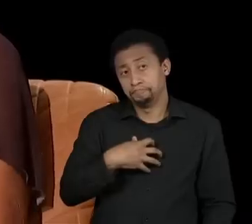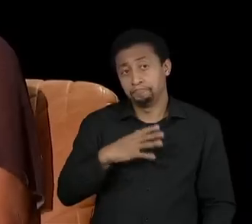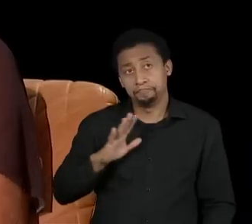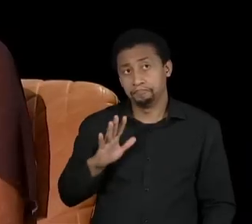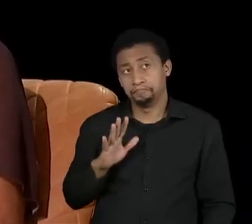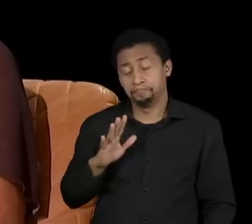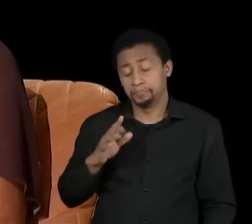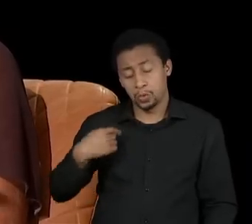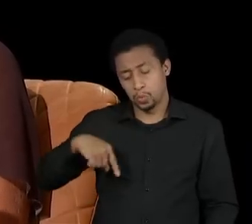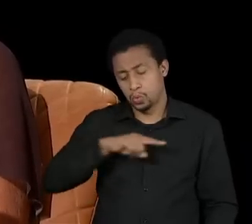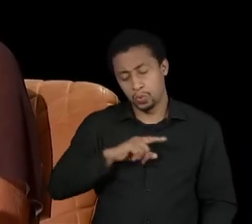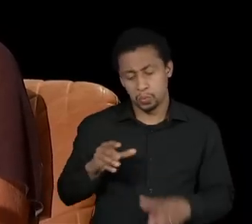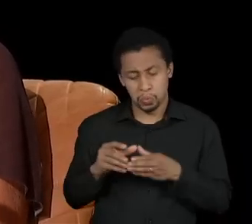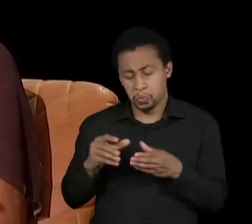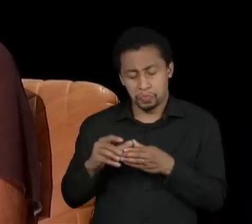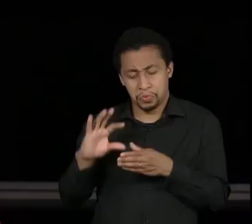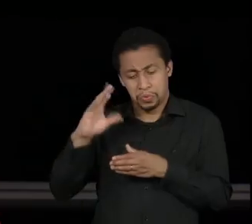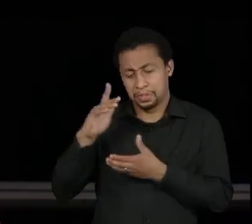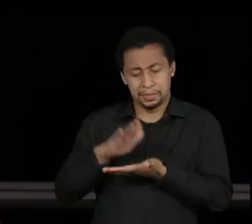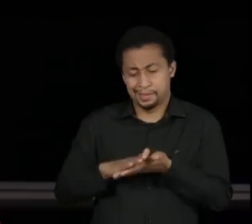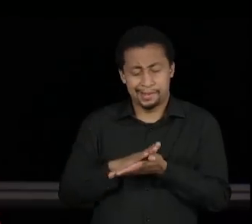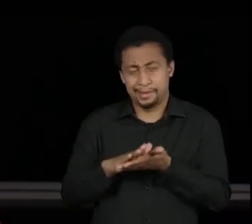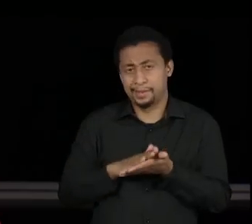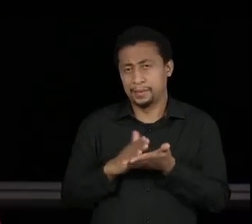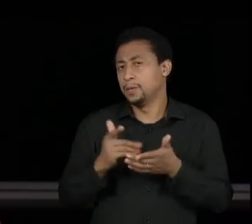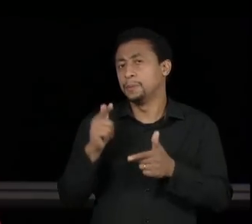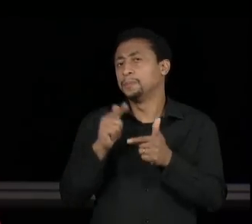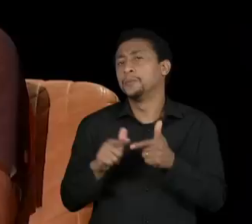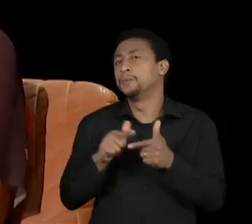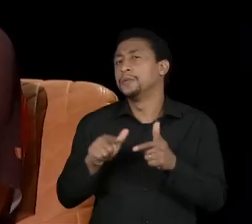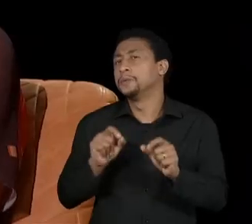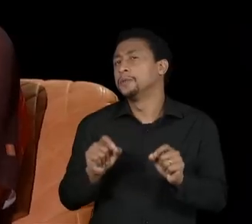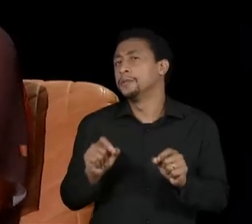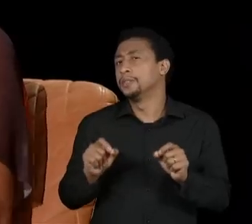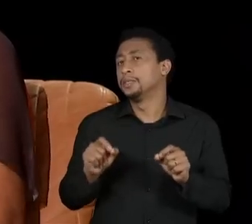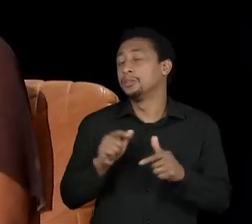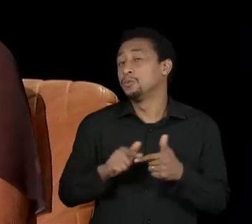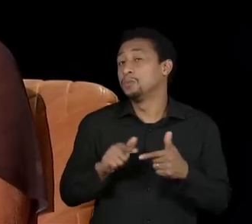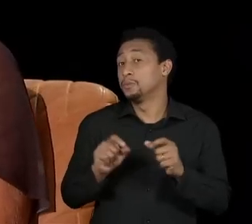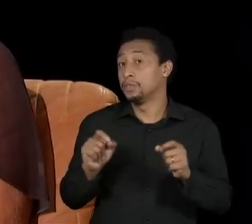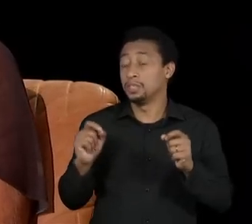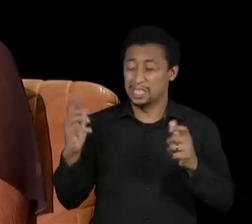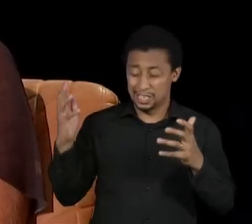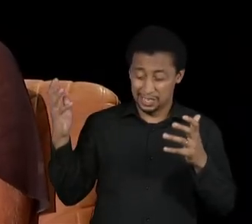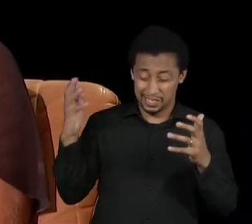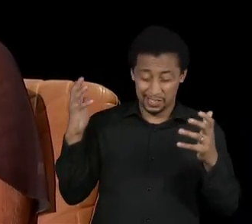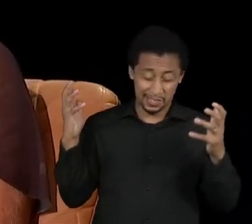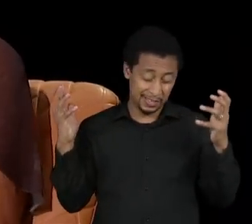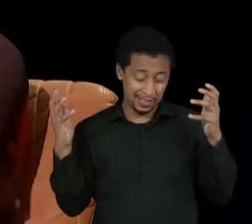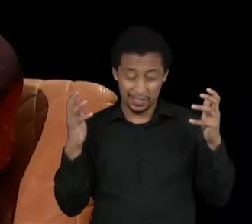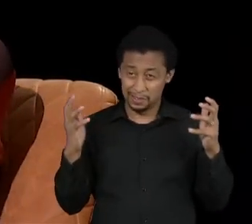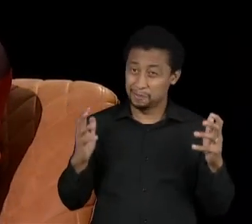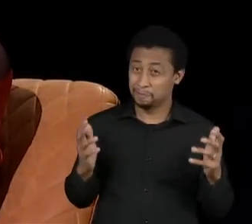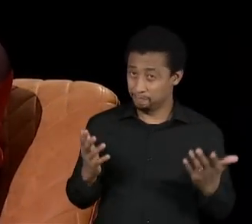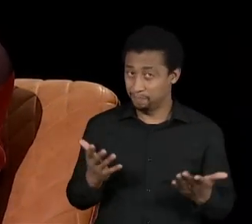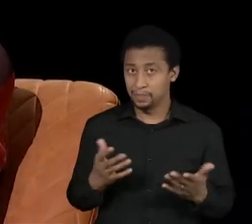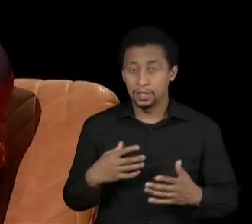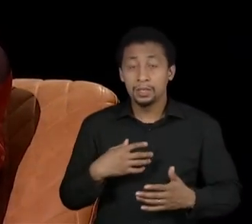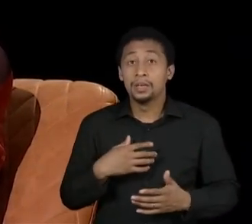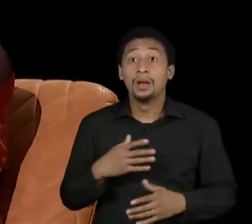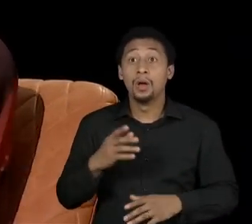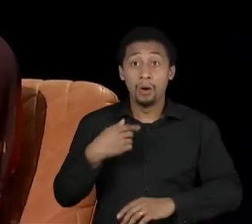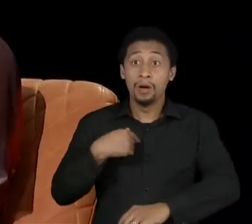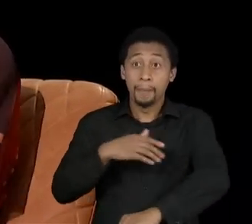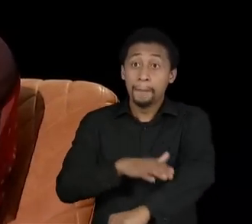nós não aconteceu nada. O problema era a tensão que a gente estava vivendo. Você sabe que eu ficava toda cheia